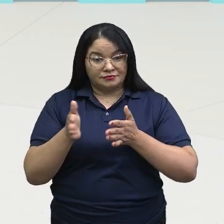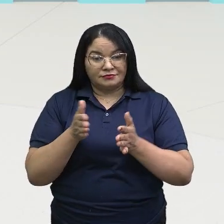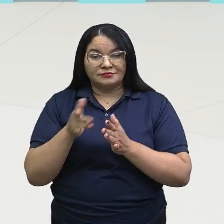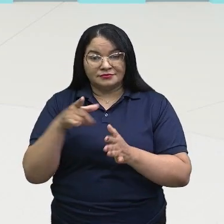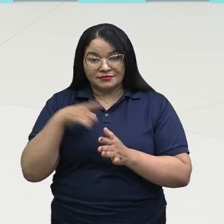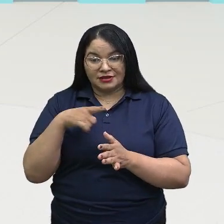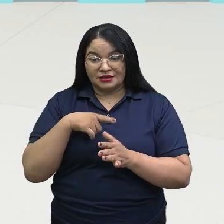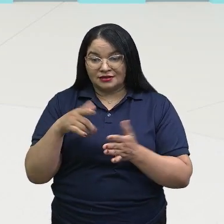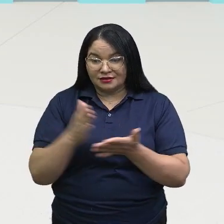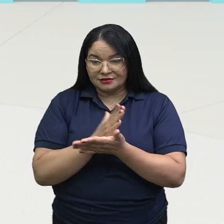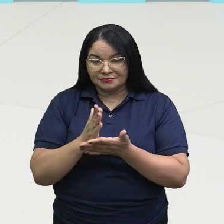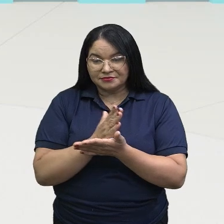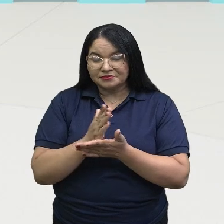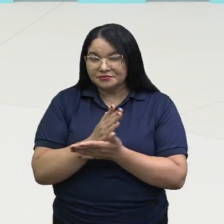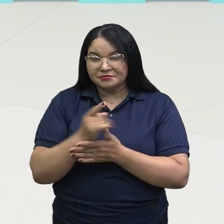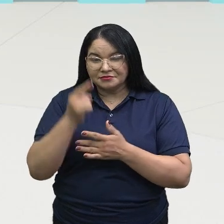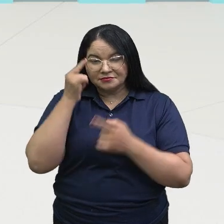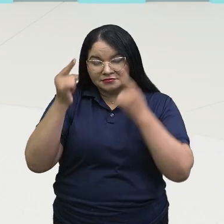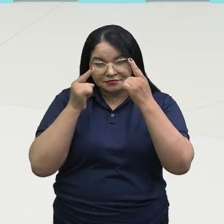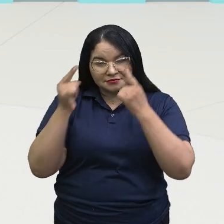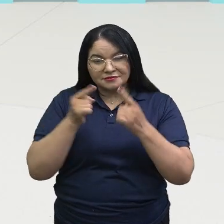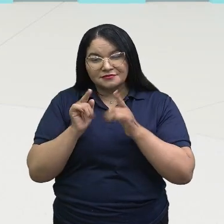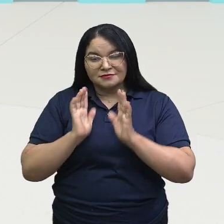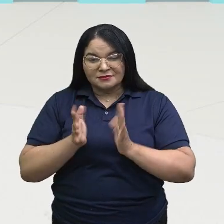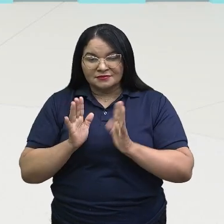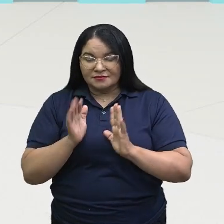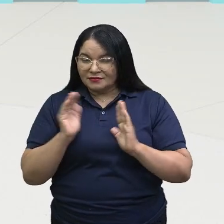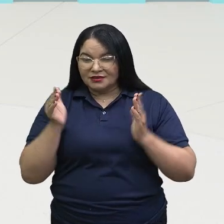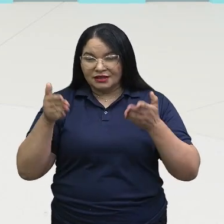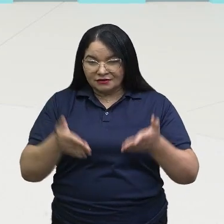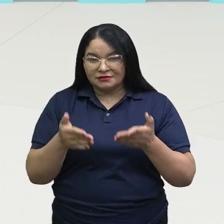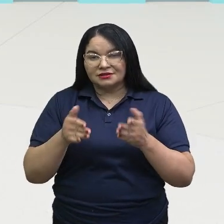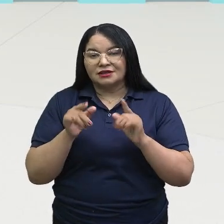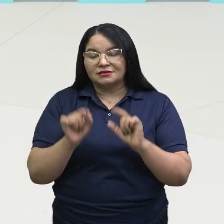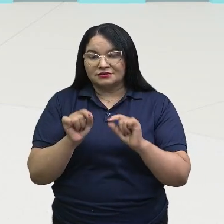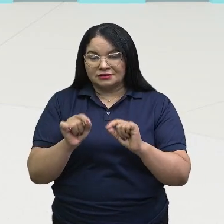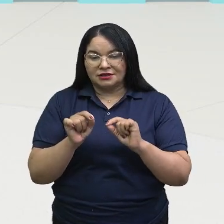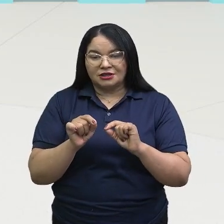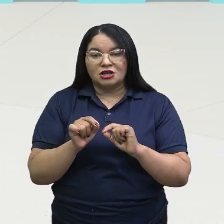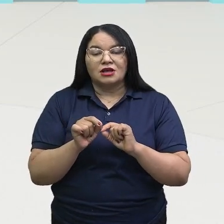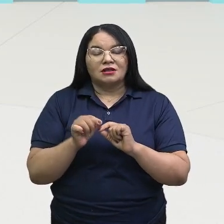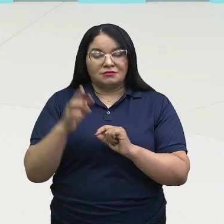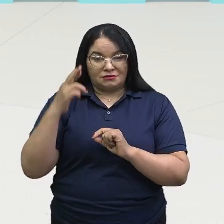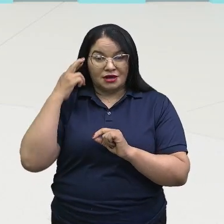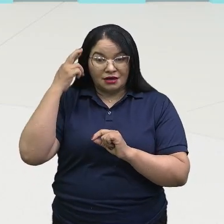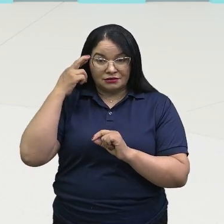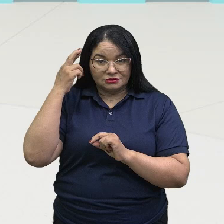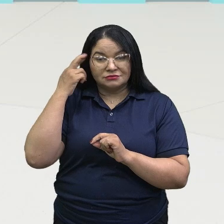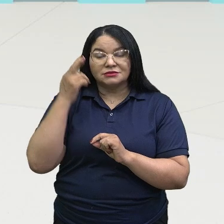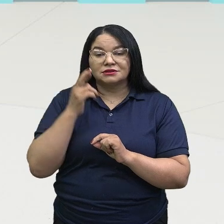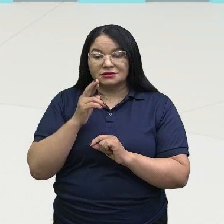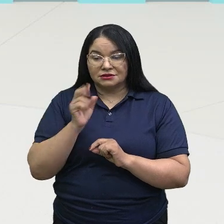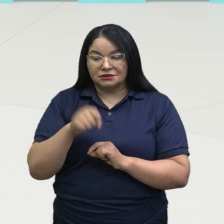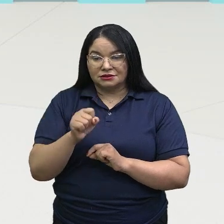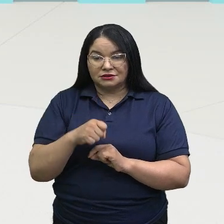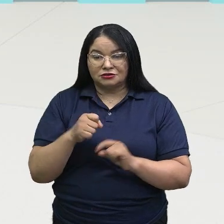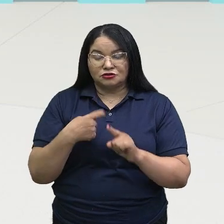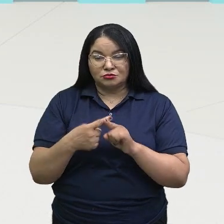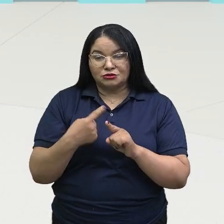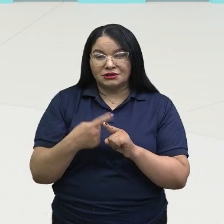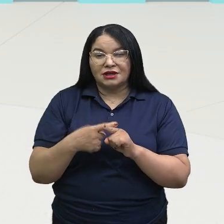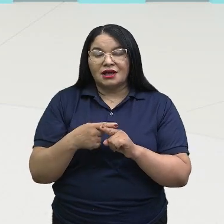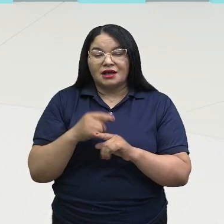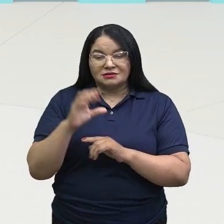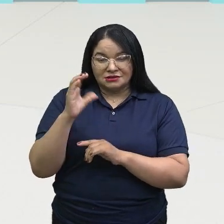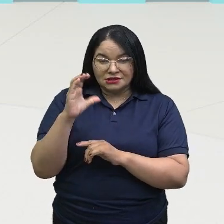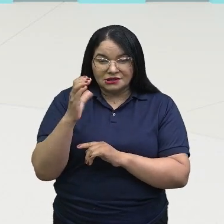ter ali algumas ideias já voltadas para a questão ali do racionalismo, não é? De que a